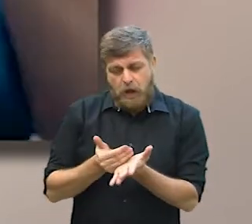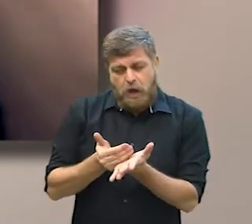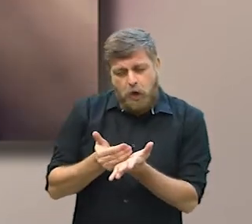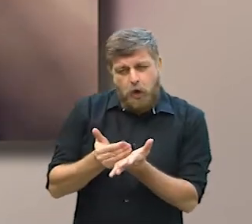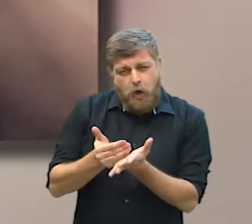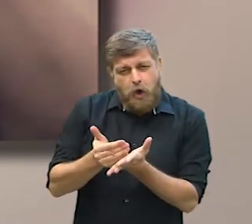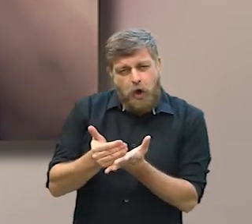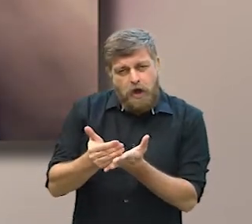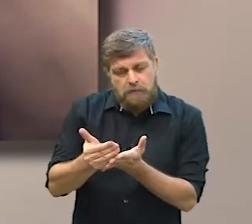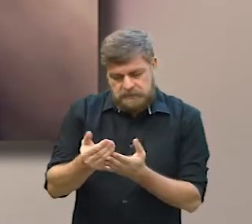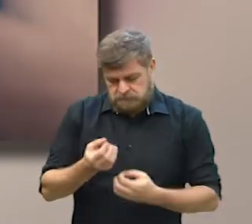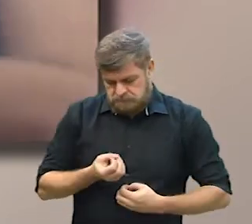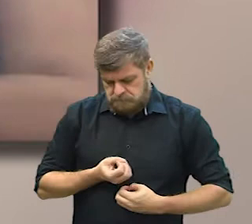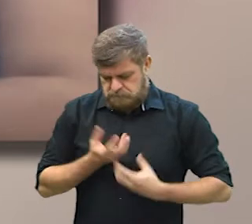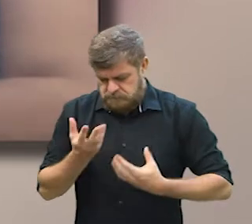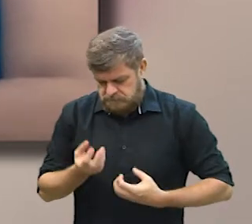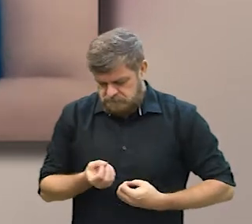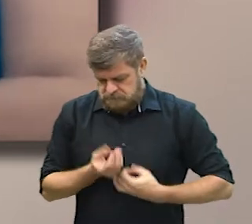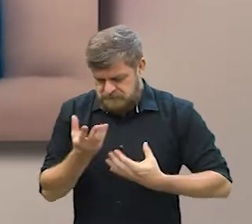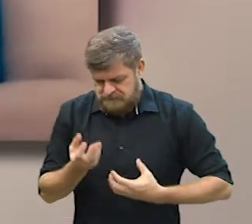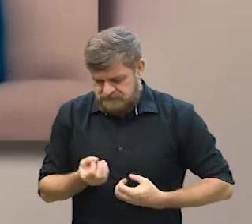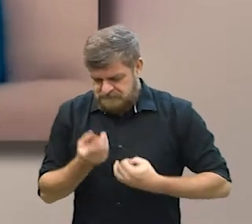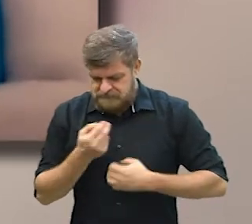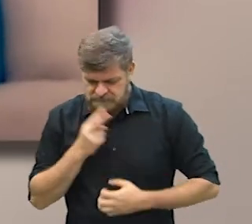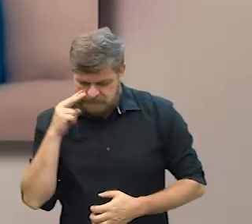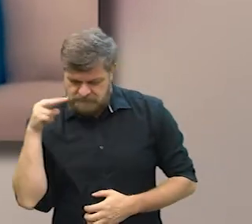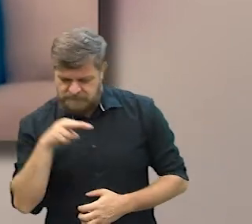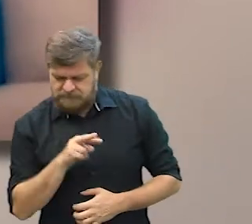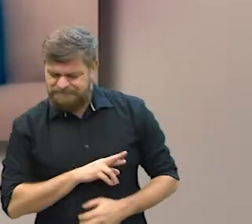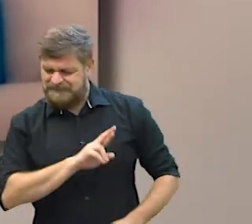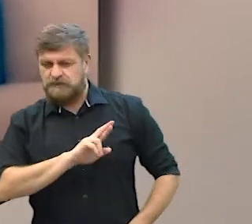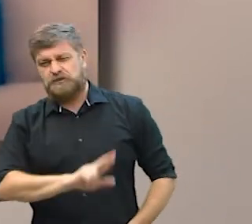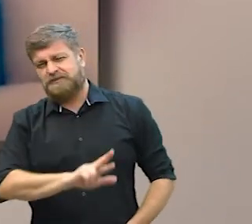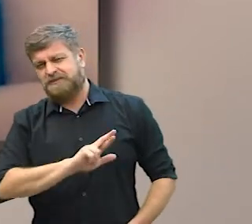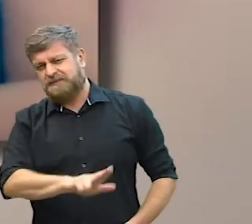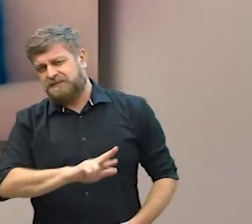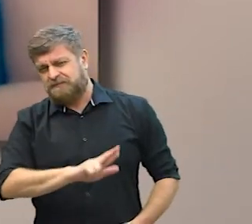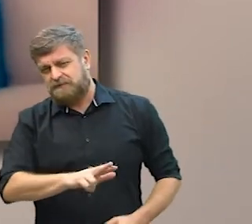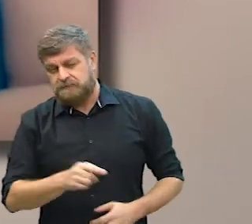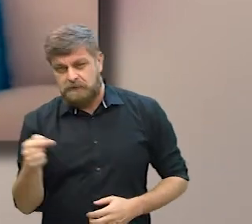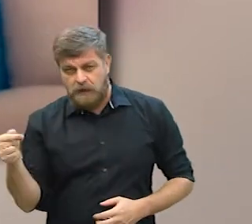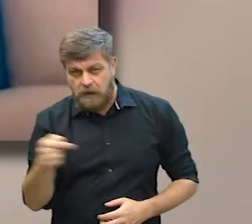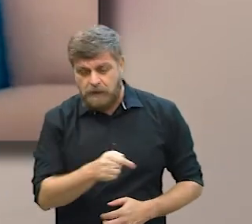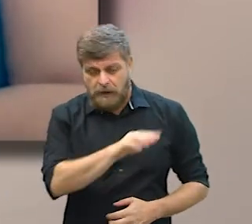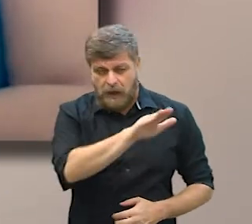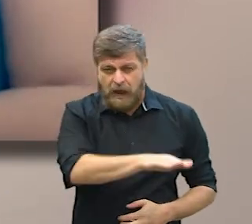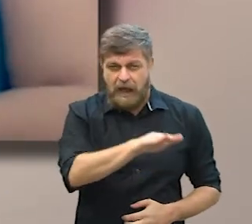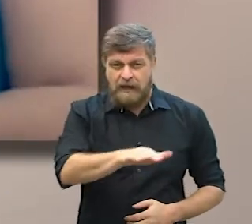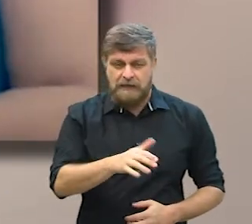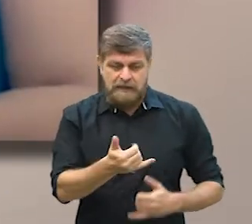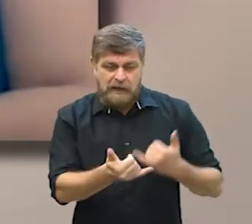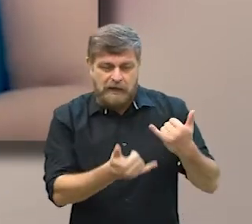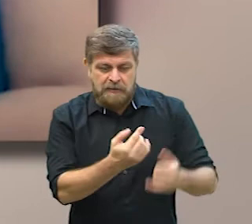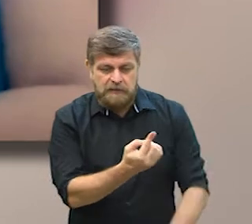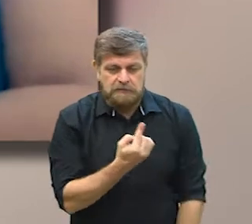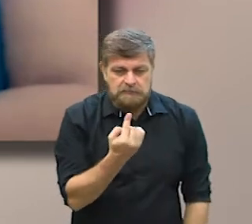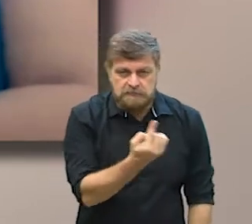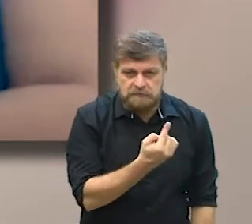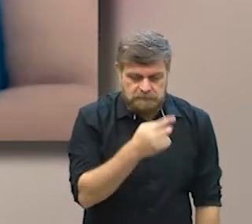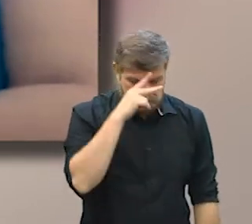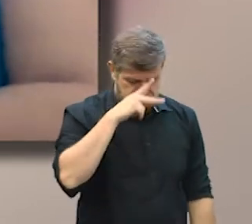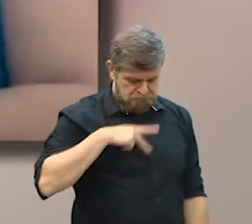já começam a aflorar de uma forma diferente, né? Então, a criança vai preferir